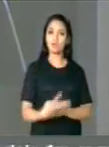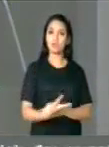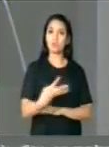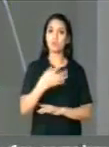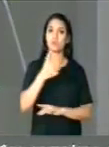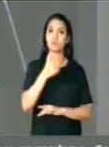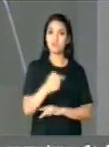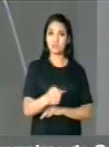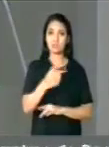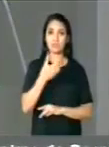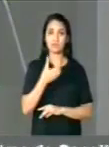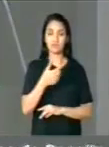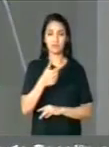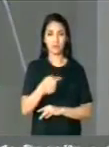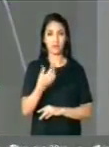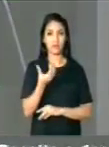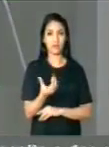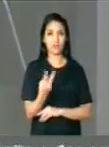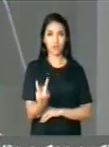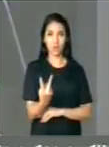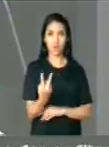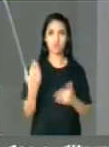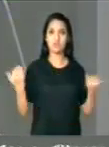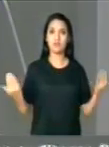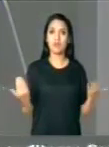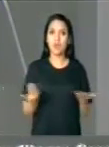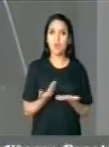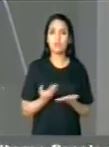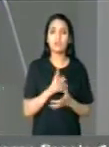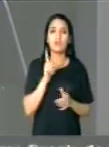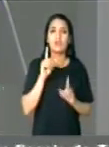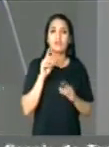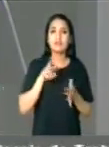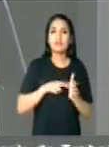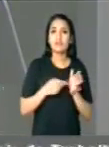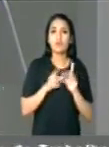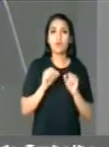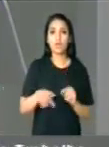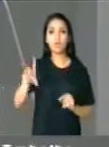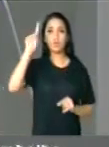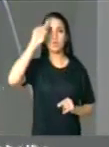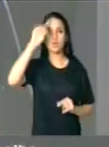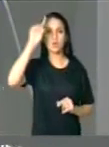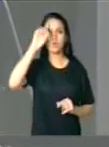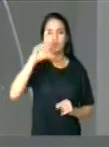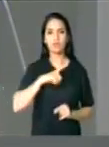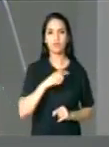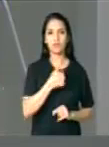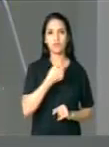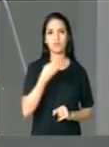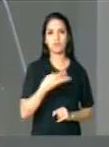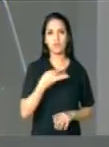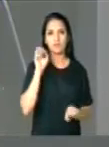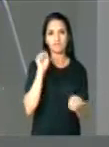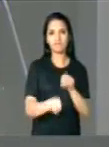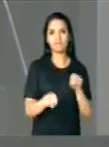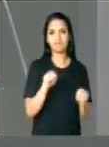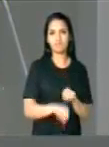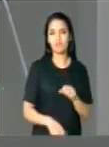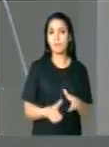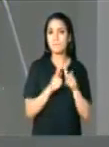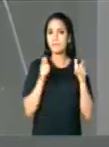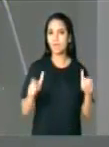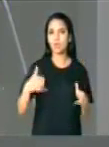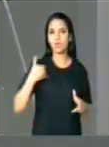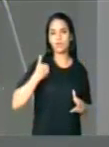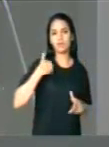4.762, o que representa atualmente 13 homicídios por dia, cuja maioria das vítimas tinha